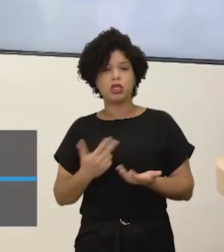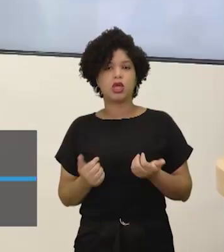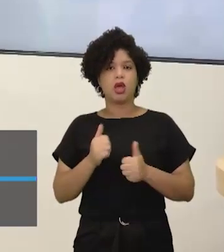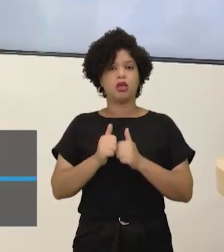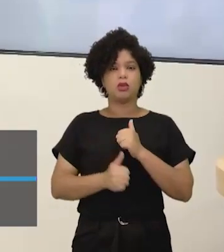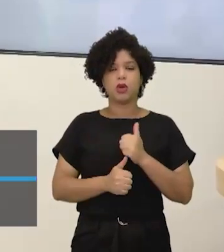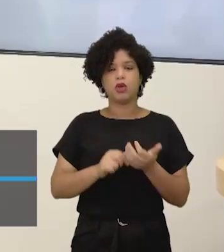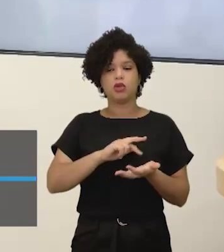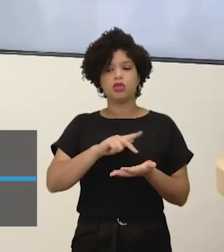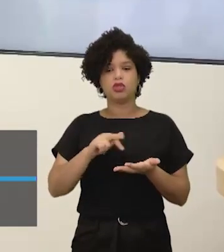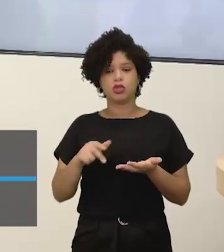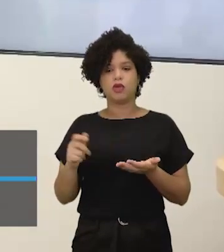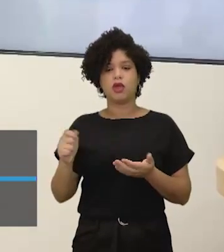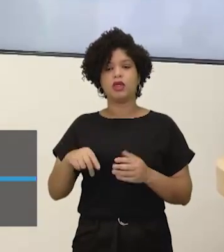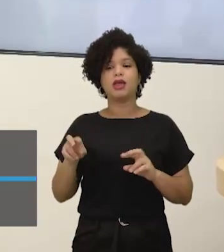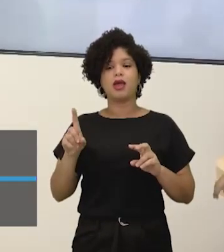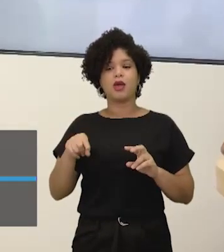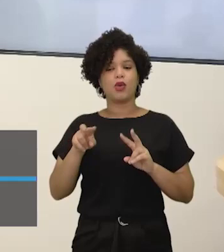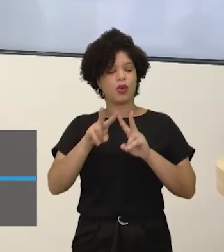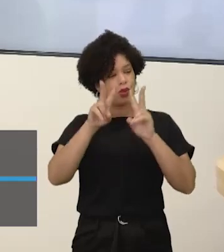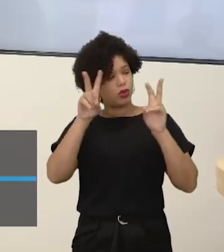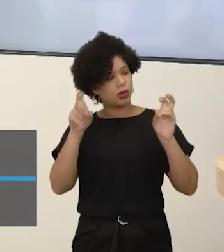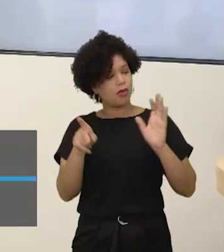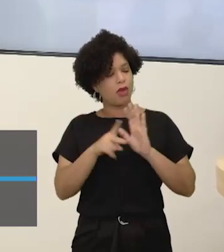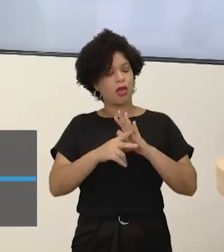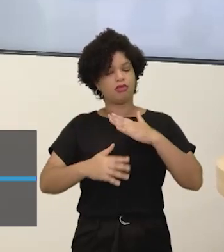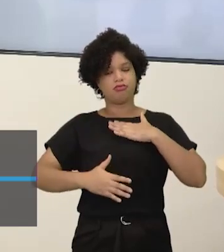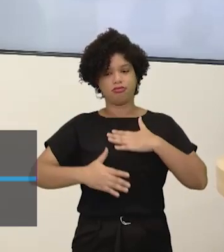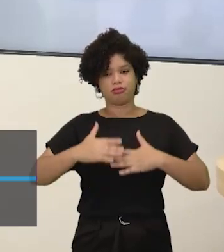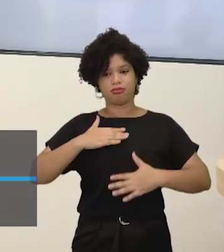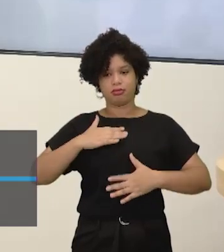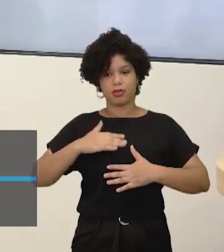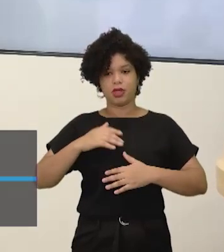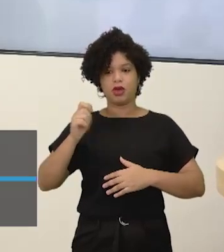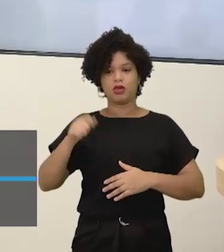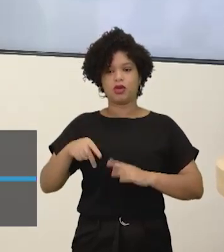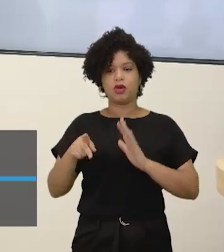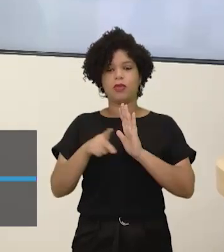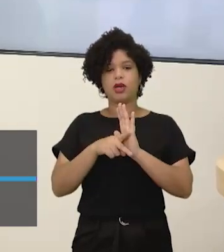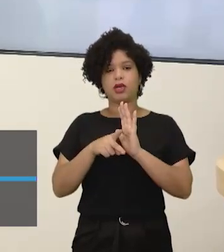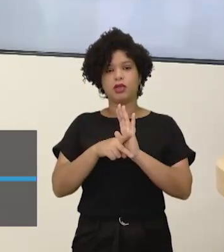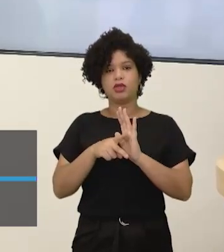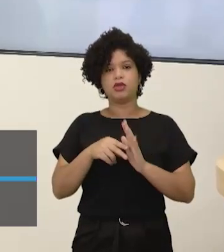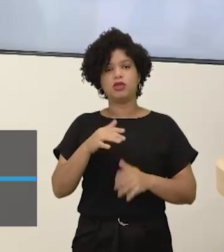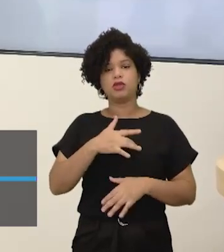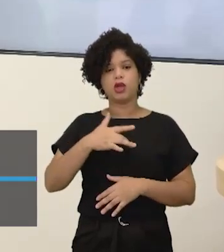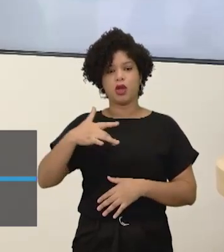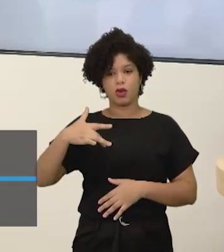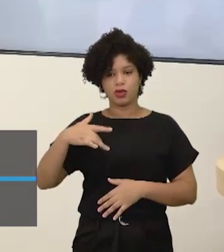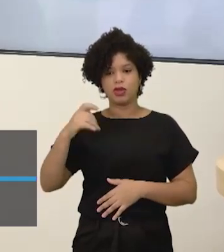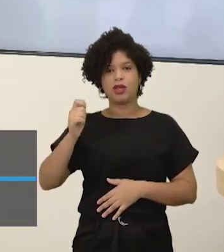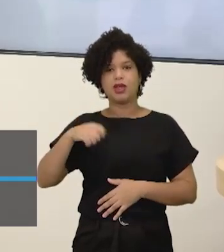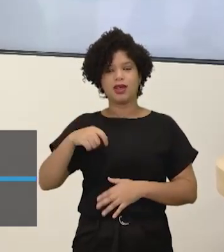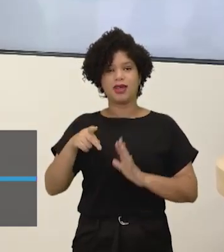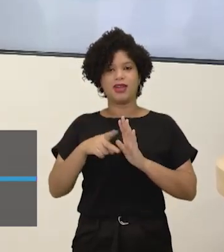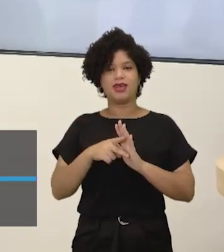tema geral, né? Falar da importância do exercício físico para a saúde corporal. Esse é o tema. Agora vamos para a